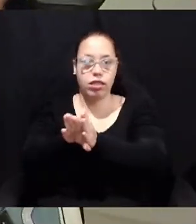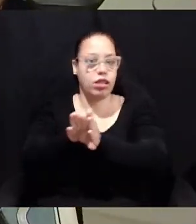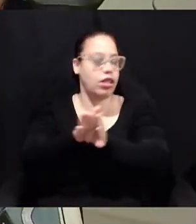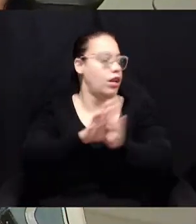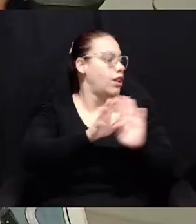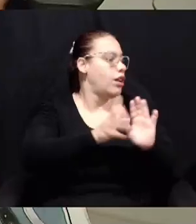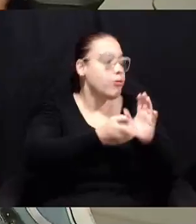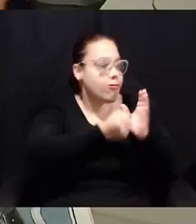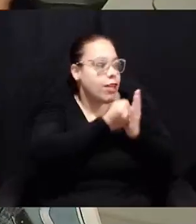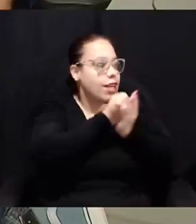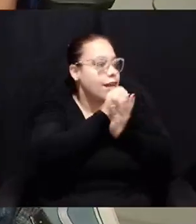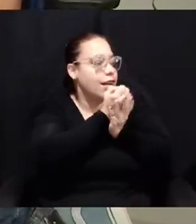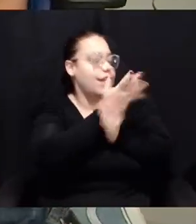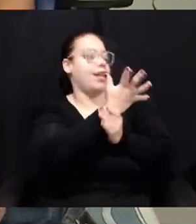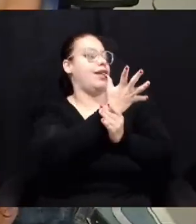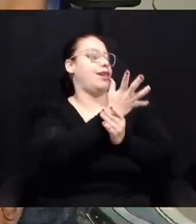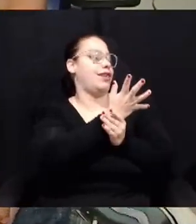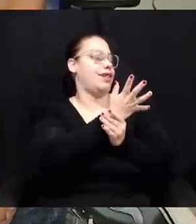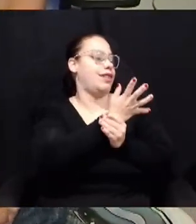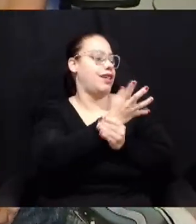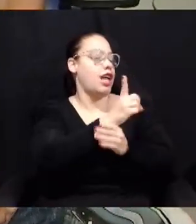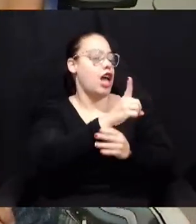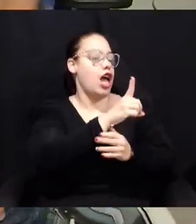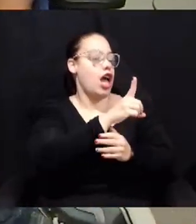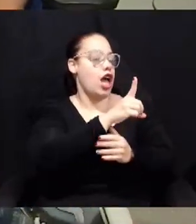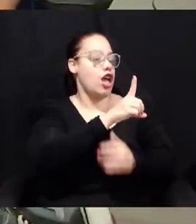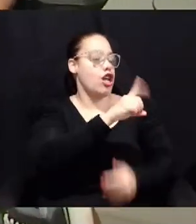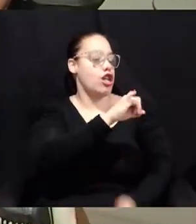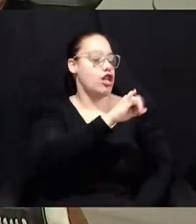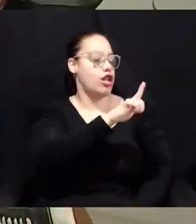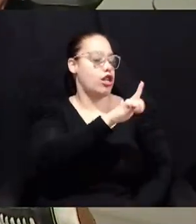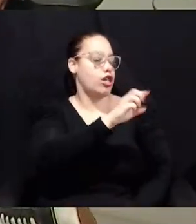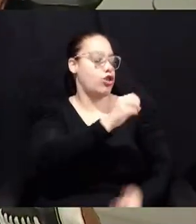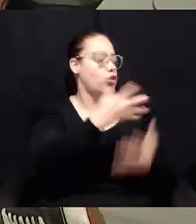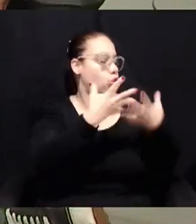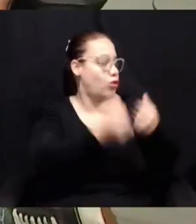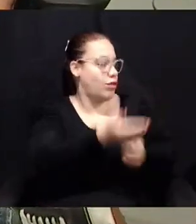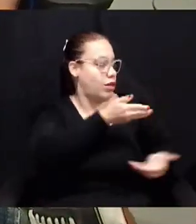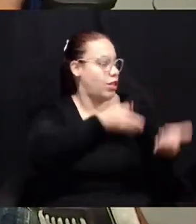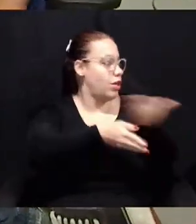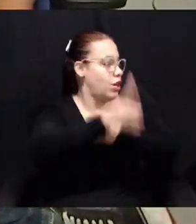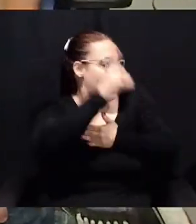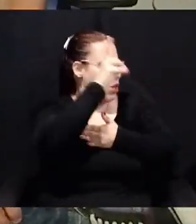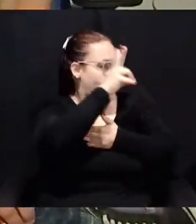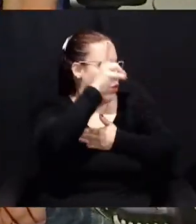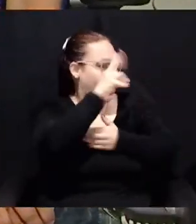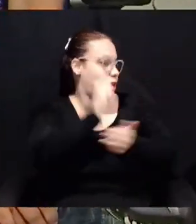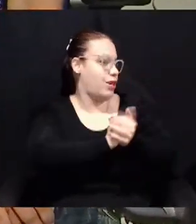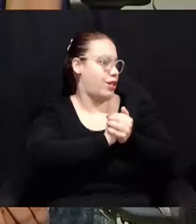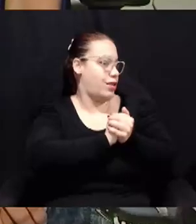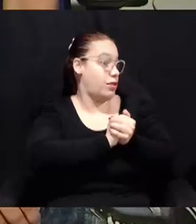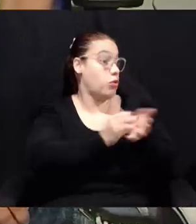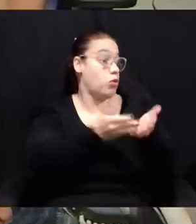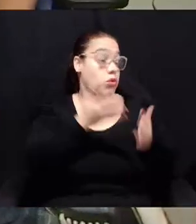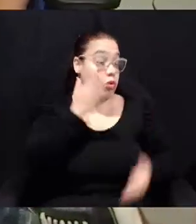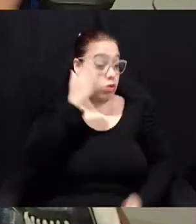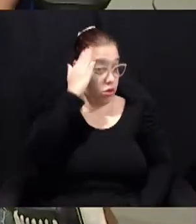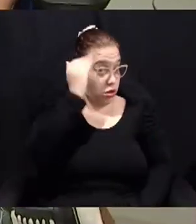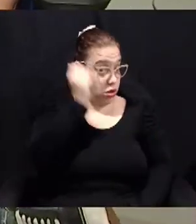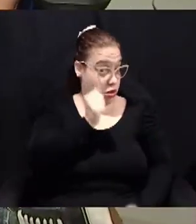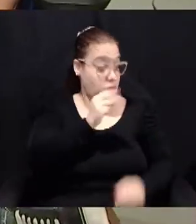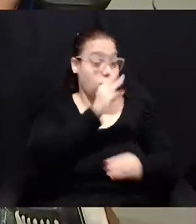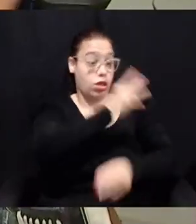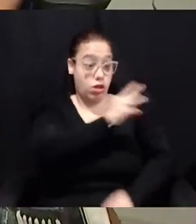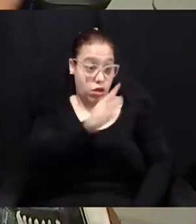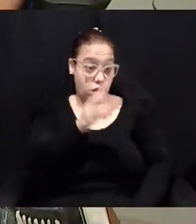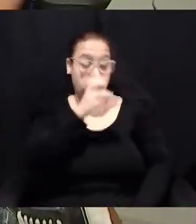isso. Digo, muito obrigada por receber a gente aqui, compartilhar a sua história. E quem quiser saber mais aí, tem um site, tem um Instagram,